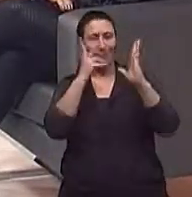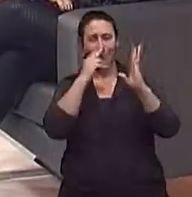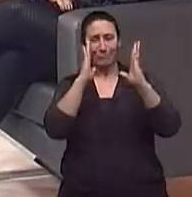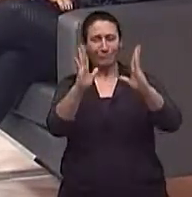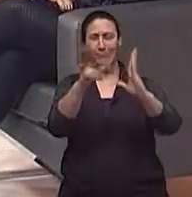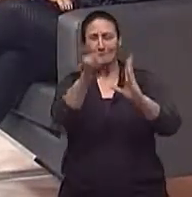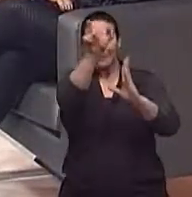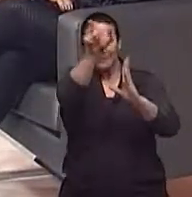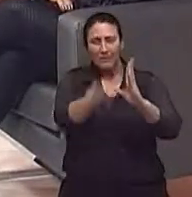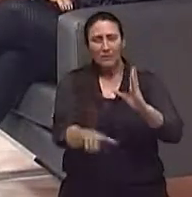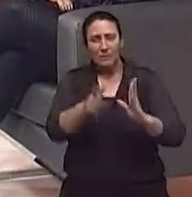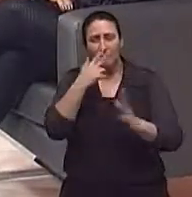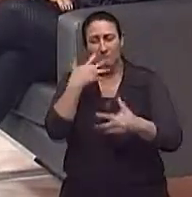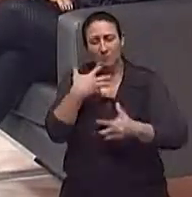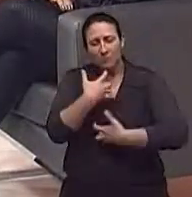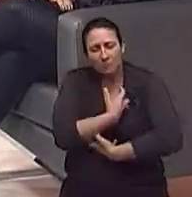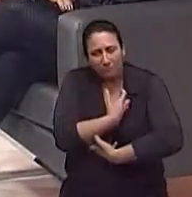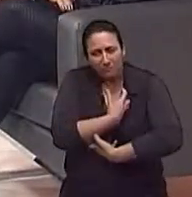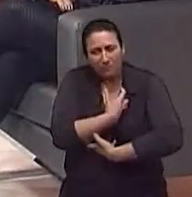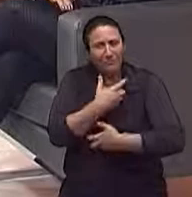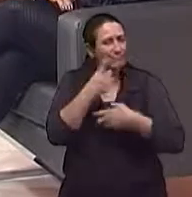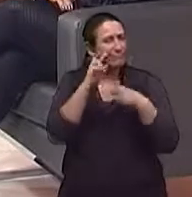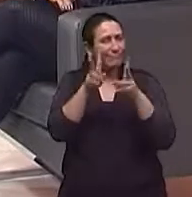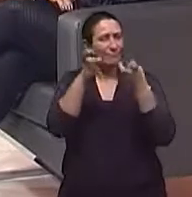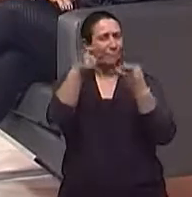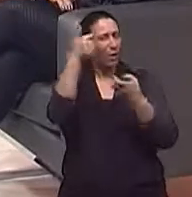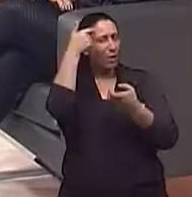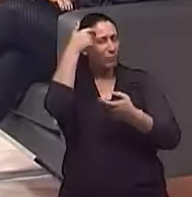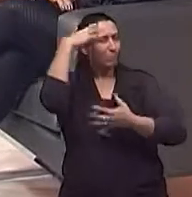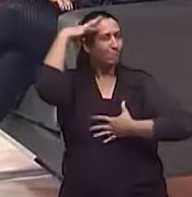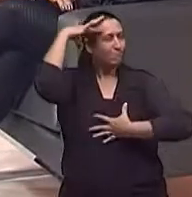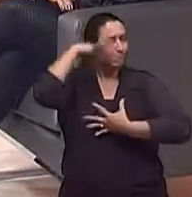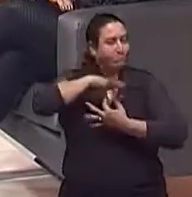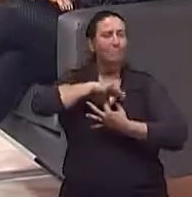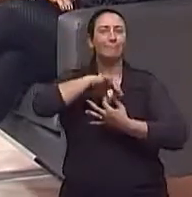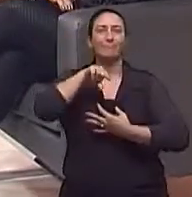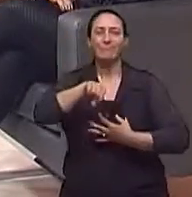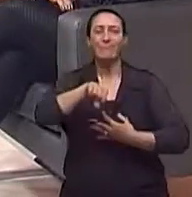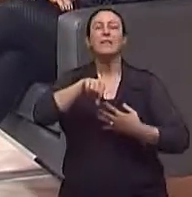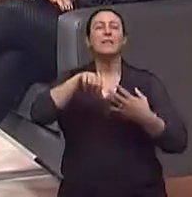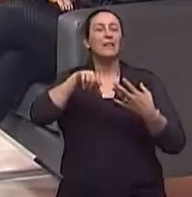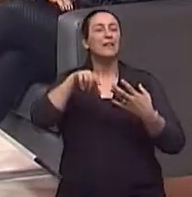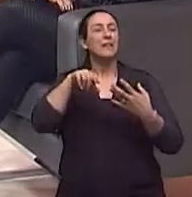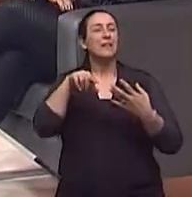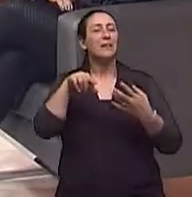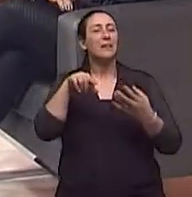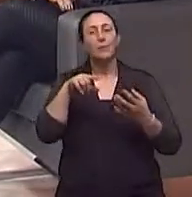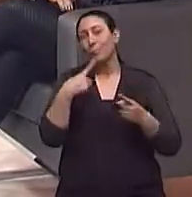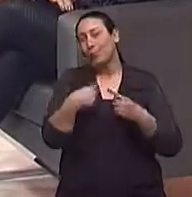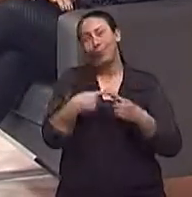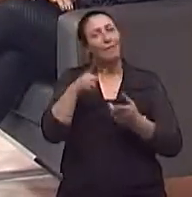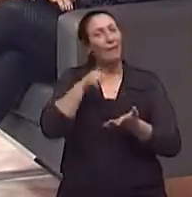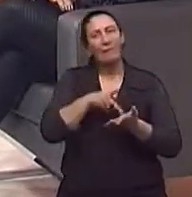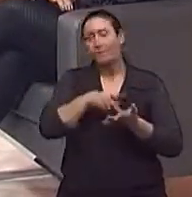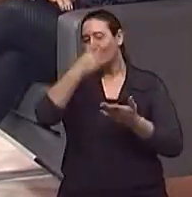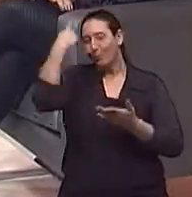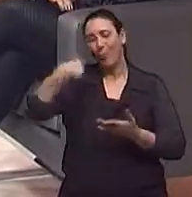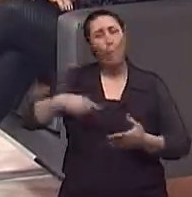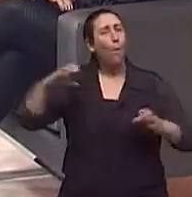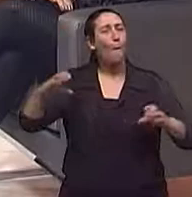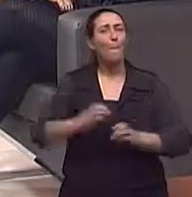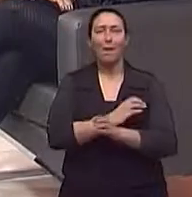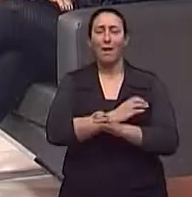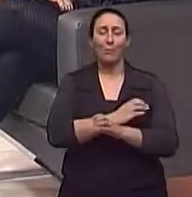soca né a gente tem que eu dicotomizar mente e corpo em verdade nós somos uma coisa só é inteiro